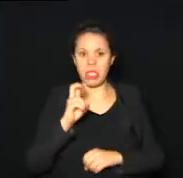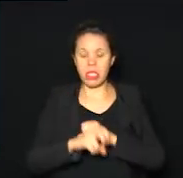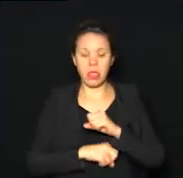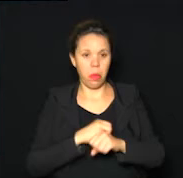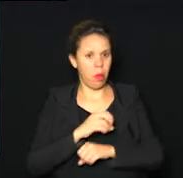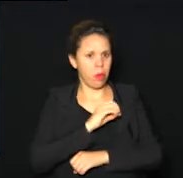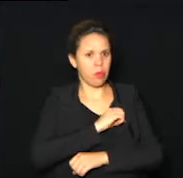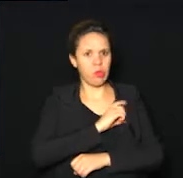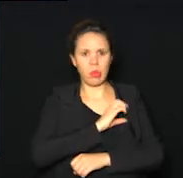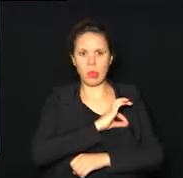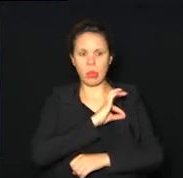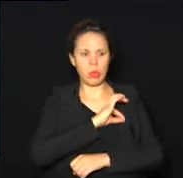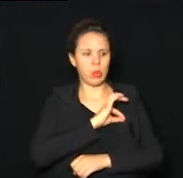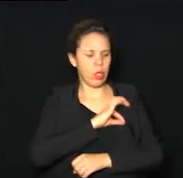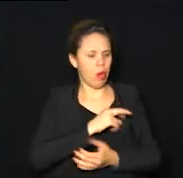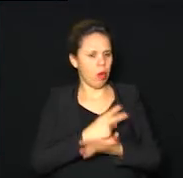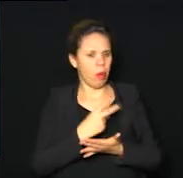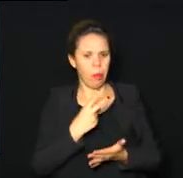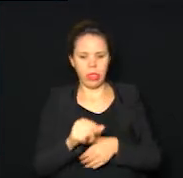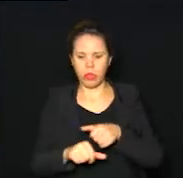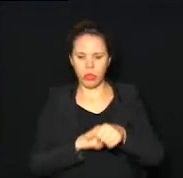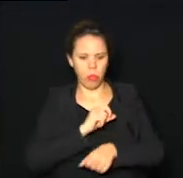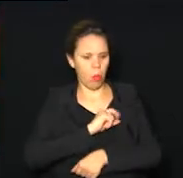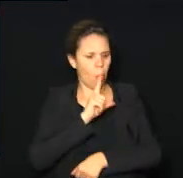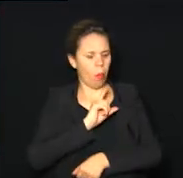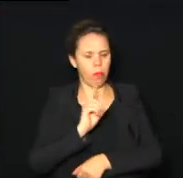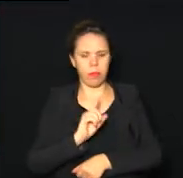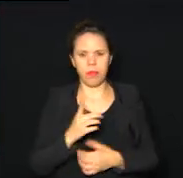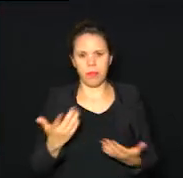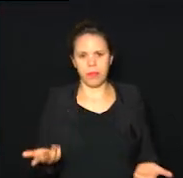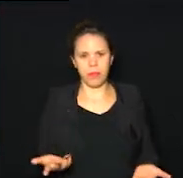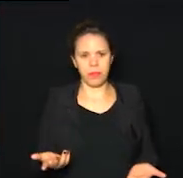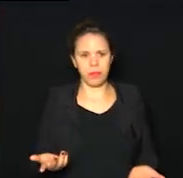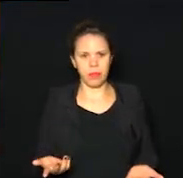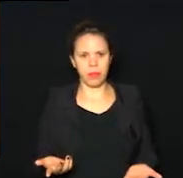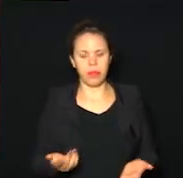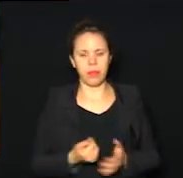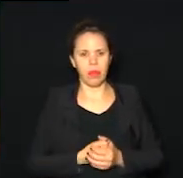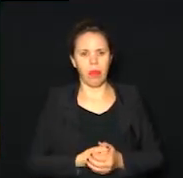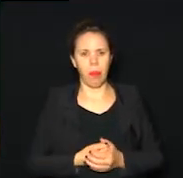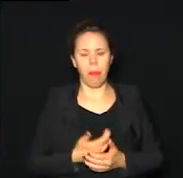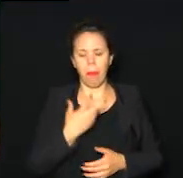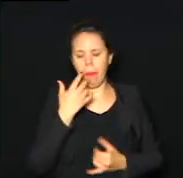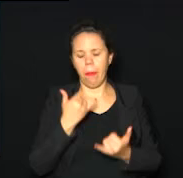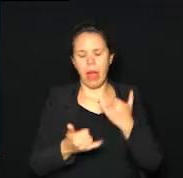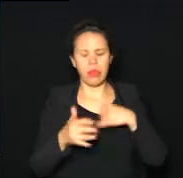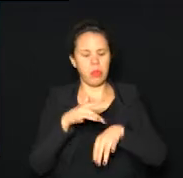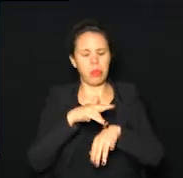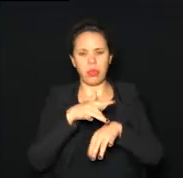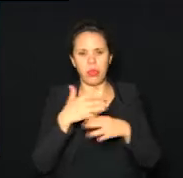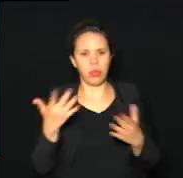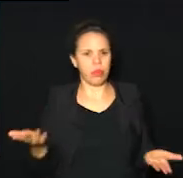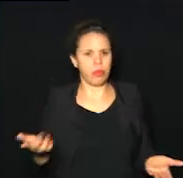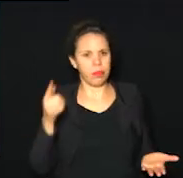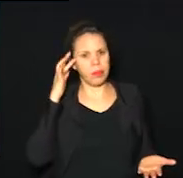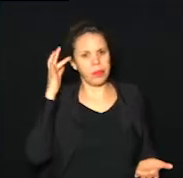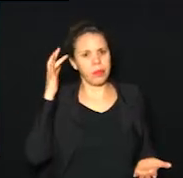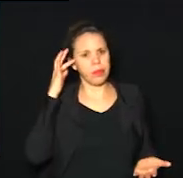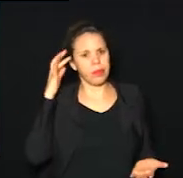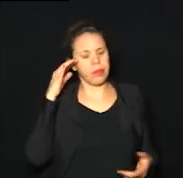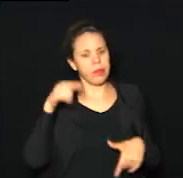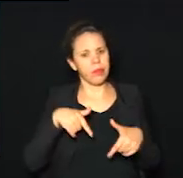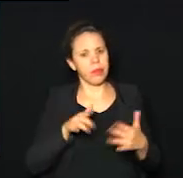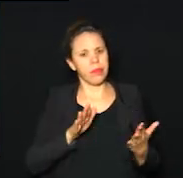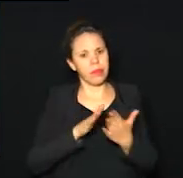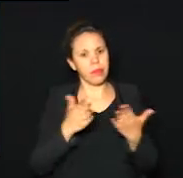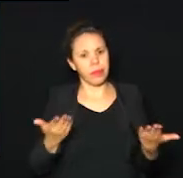reajuste salarial, né? E dizer de reajuste agora no período de pandemia parece um absurdo, mas imagine quem está na ponta do